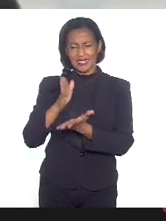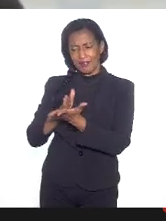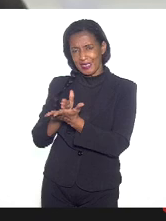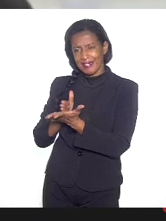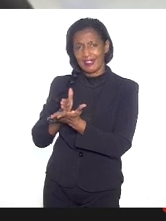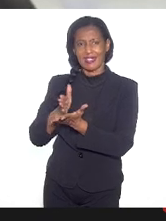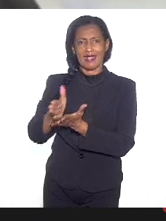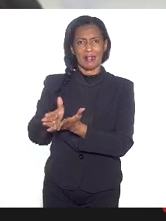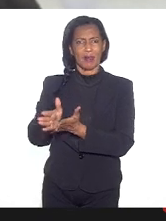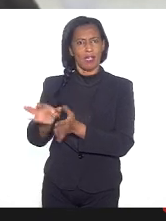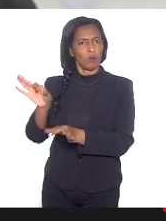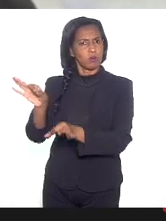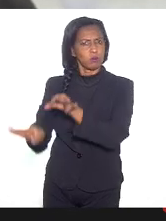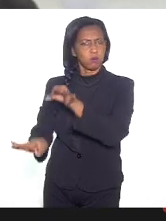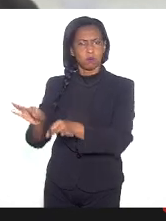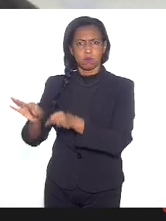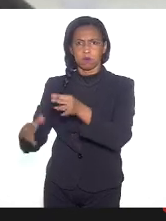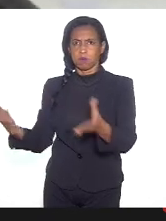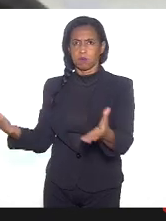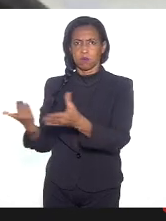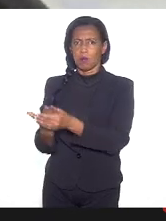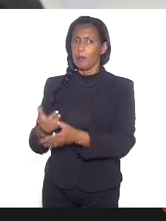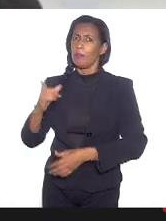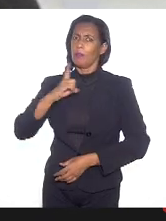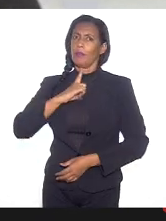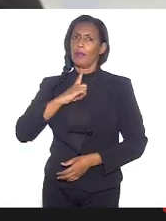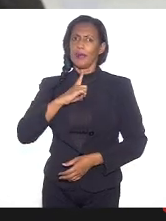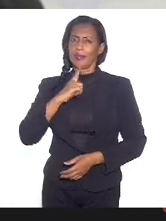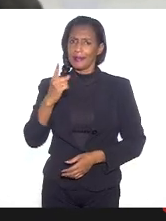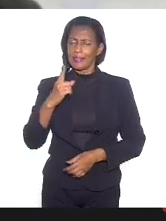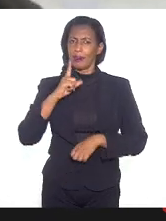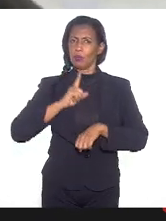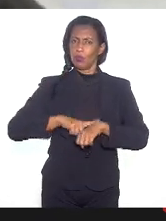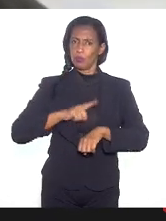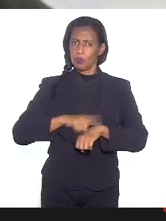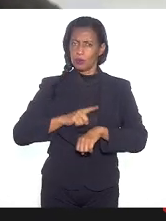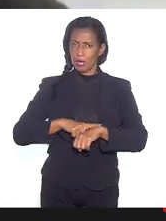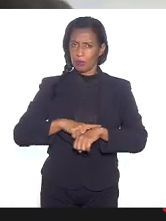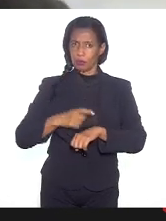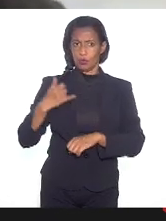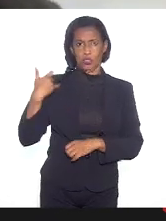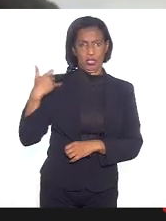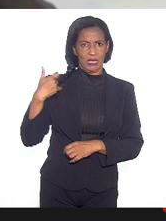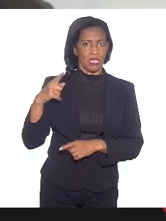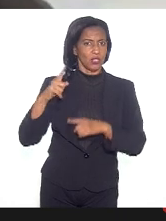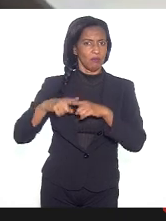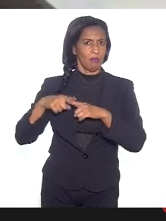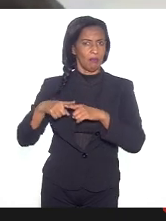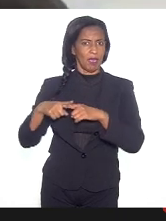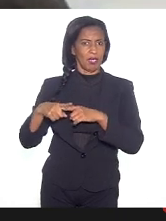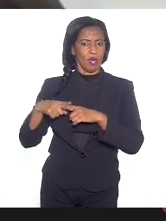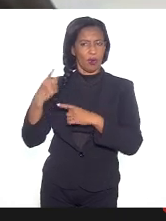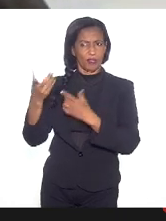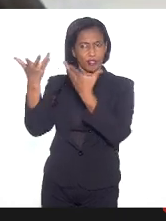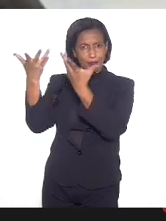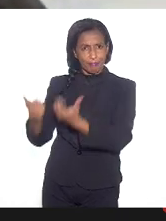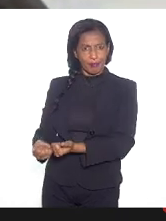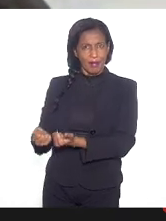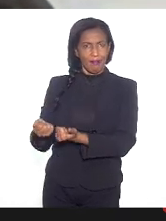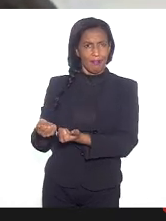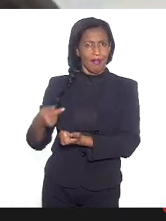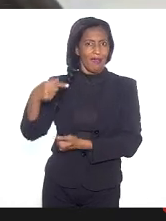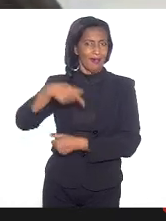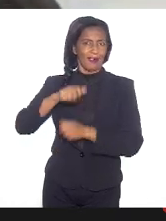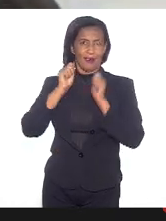judicialização dessa questão, porque há uma previsão de idade, mas na hora do Corpo de Bombeiros aprovar a toque de caixa aqui na